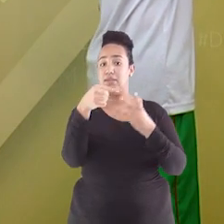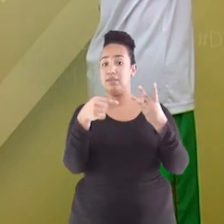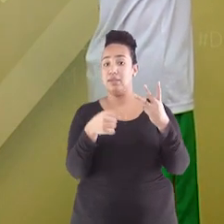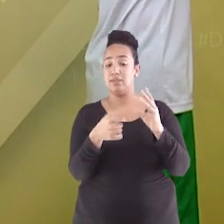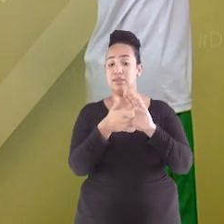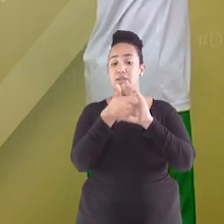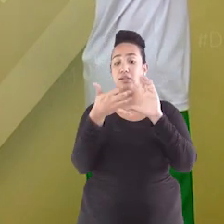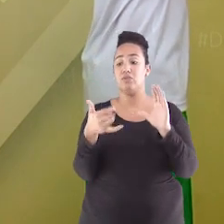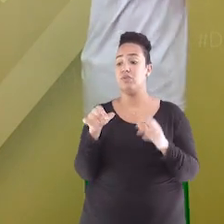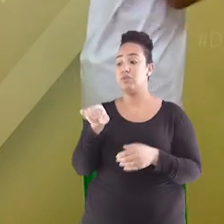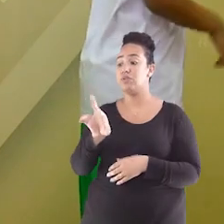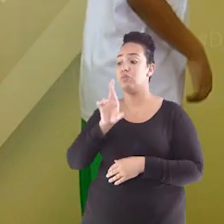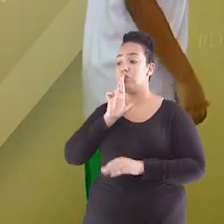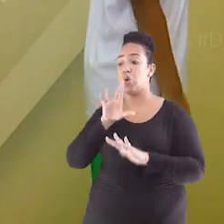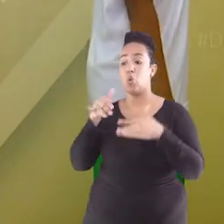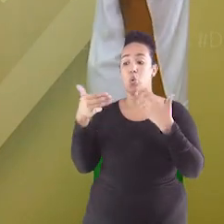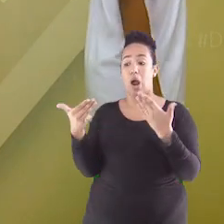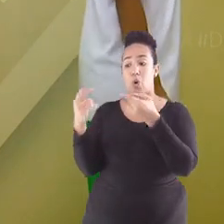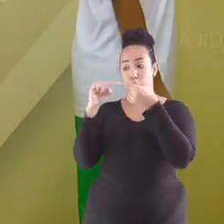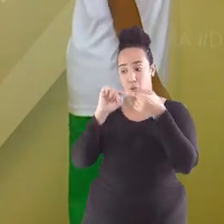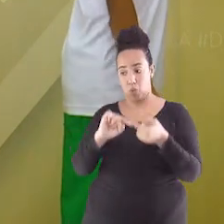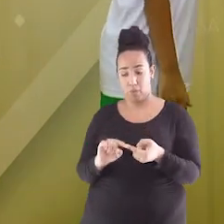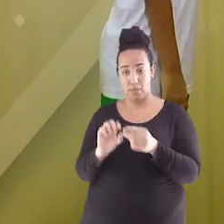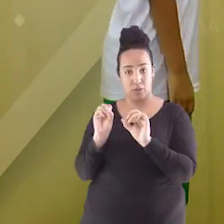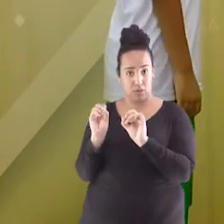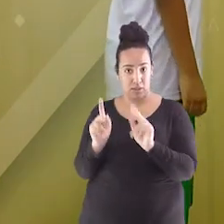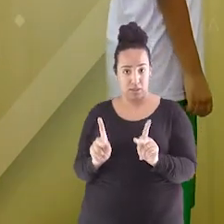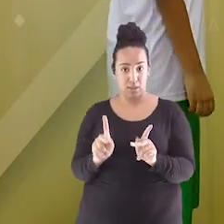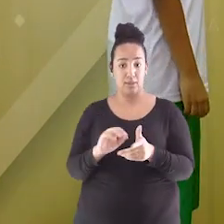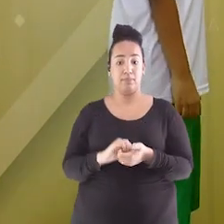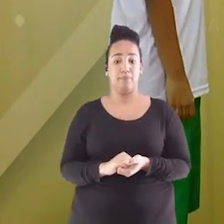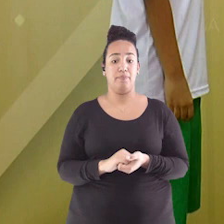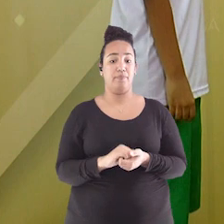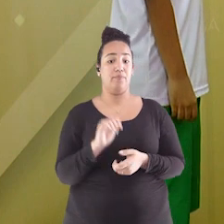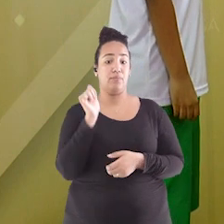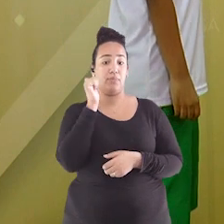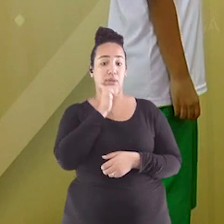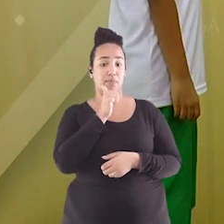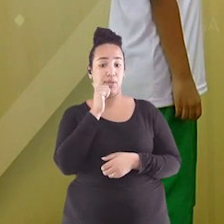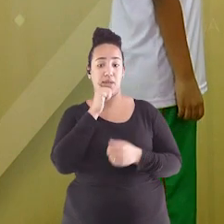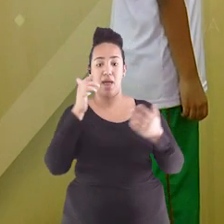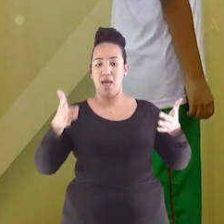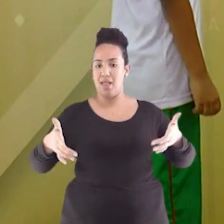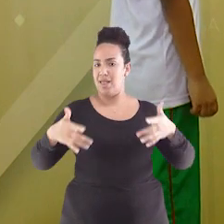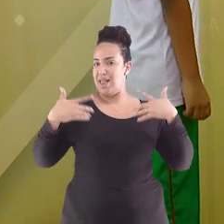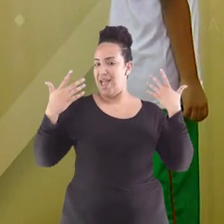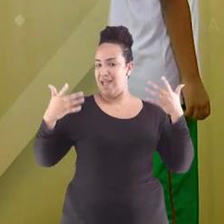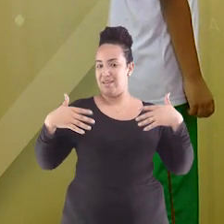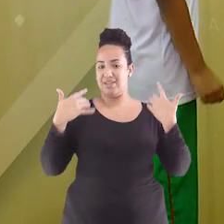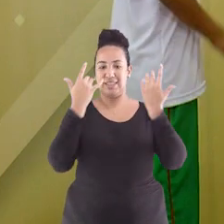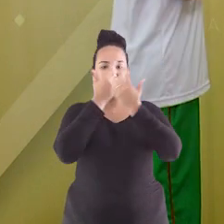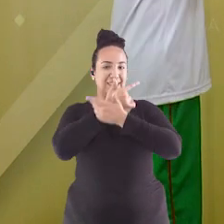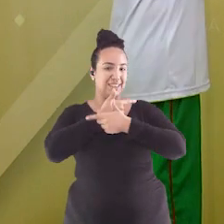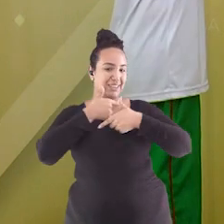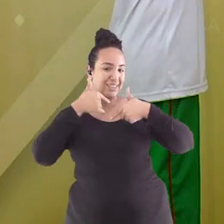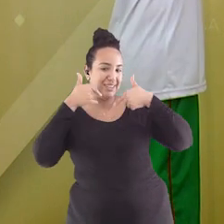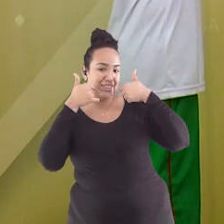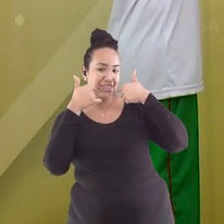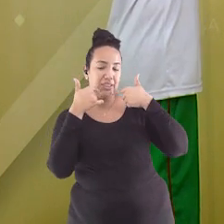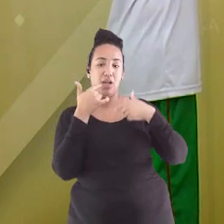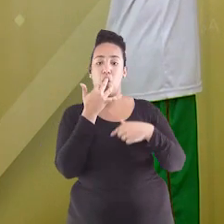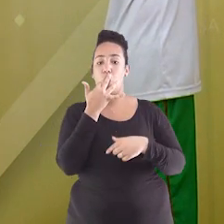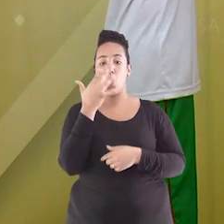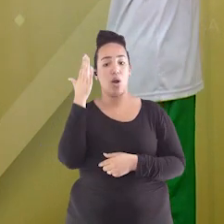vai descobrir quem ela é. Tá bom? Bom, é uma menina alegre, sorridente e